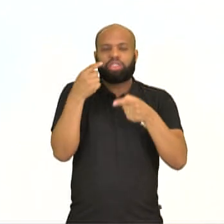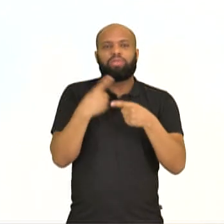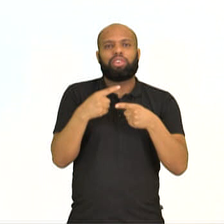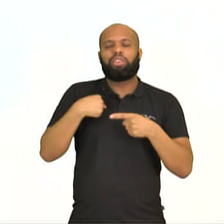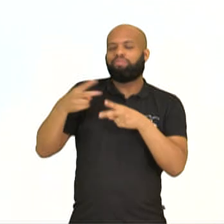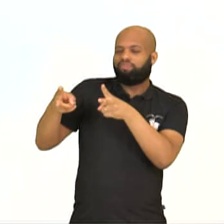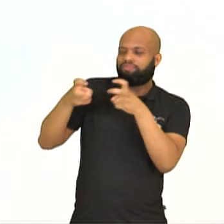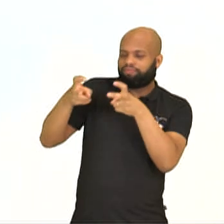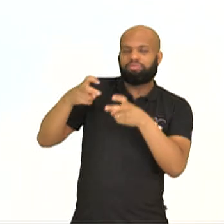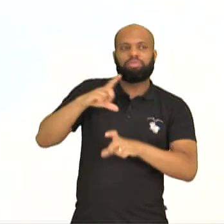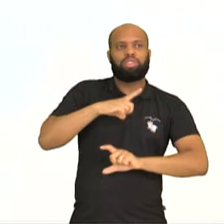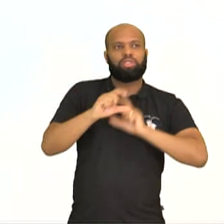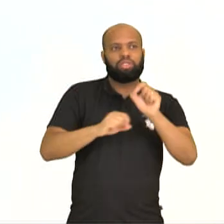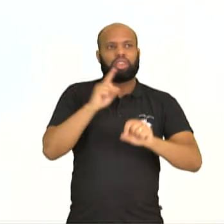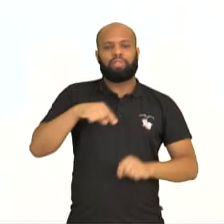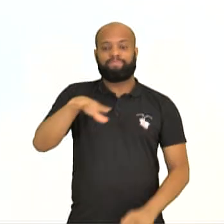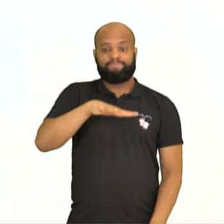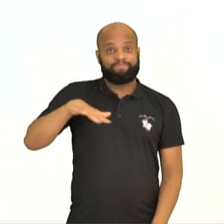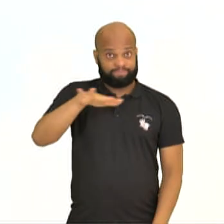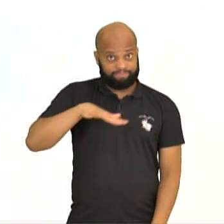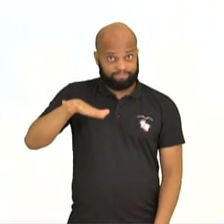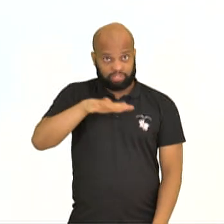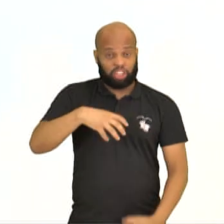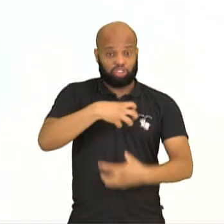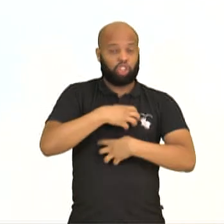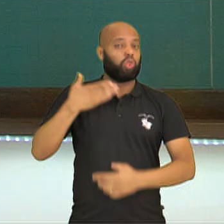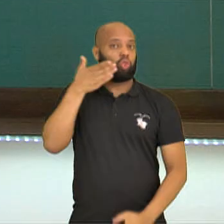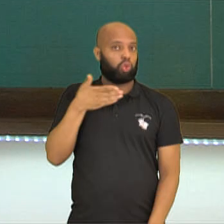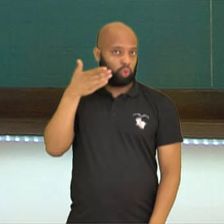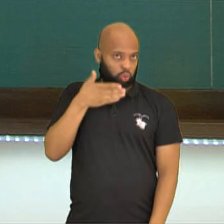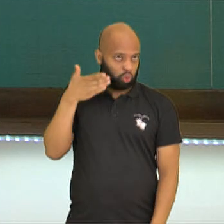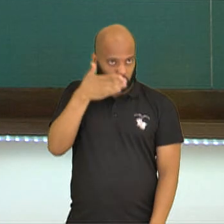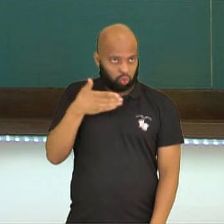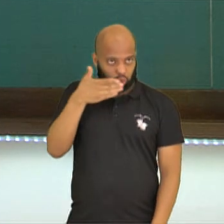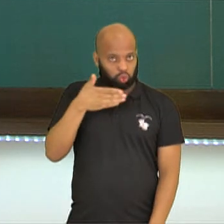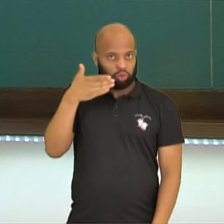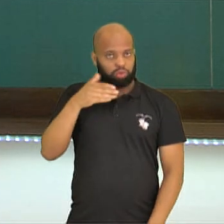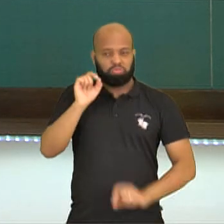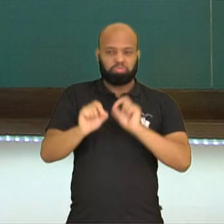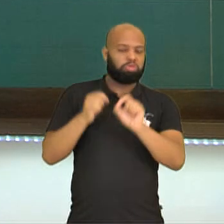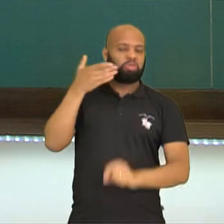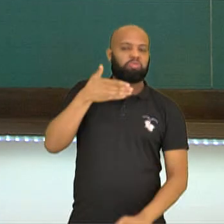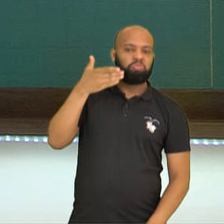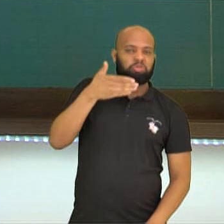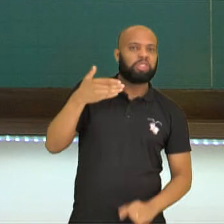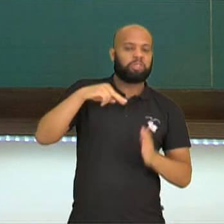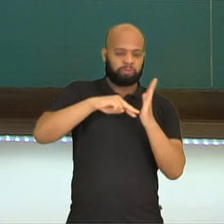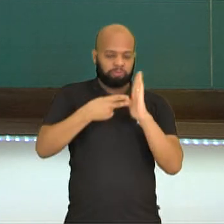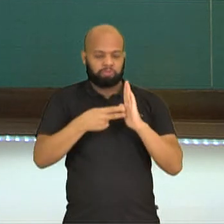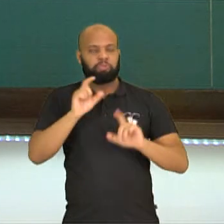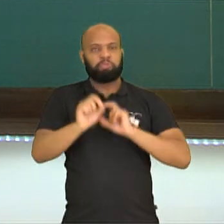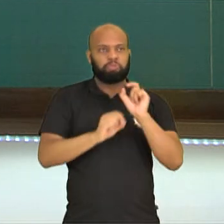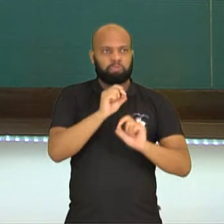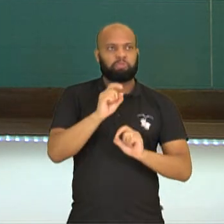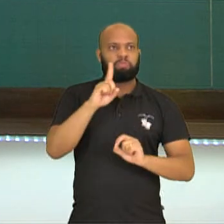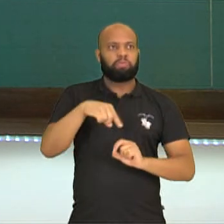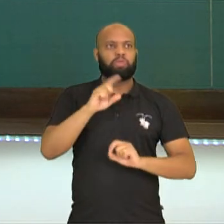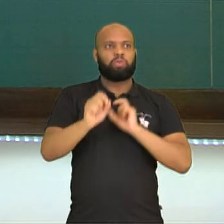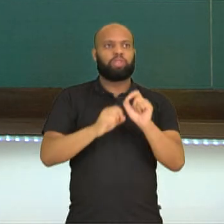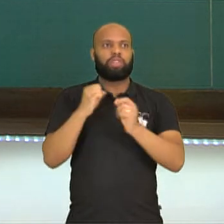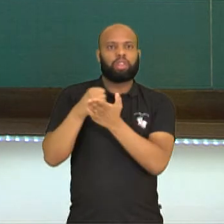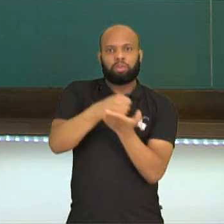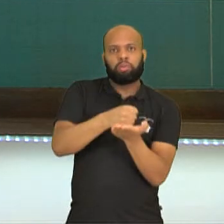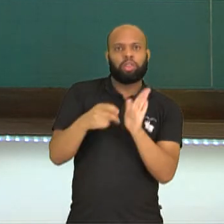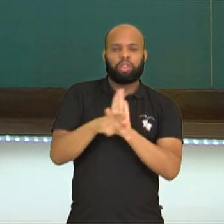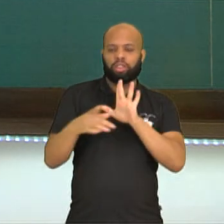observando o seu campo de discurso, que a gente chama, né? O campo semântico do discurso, o suporte